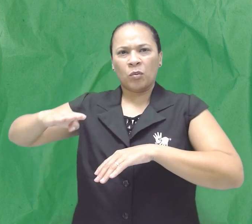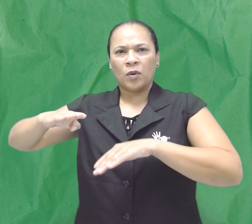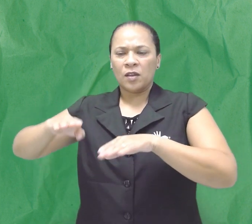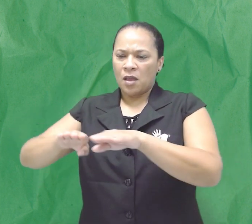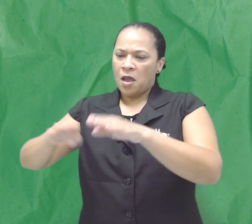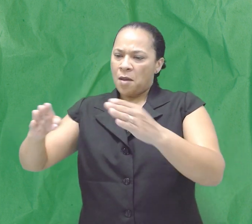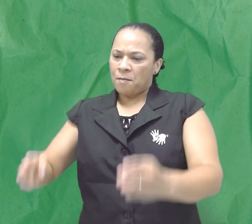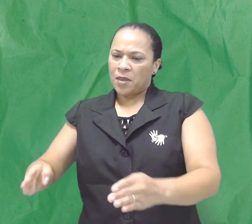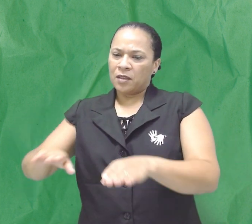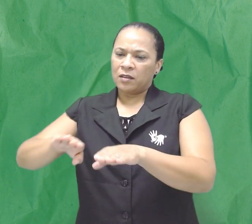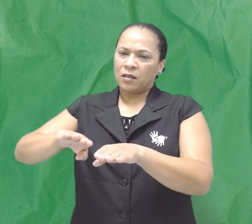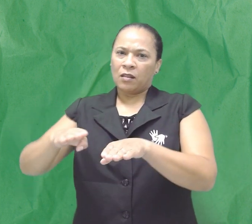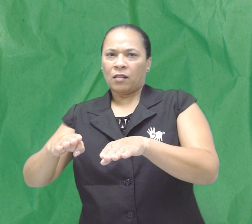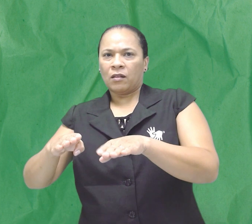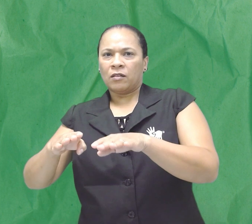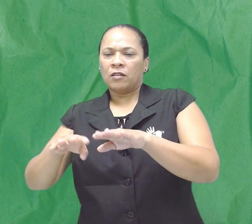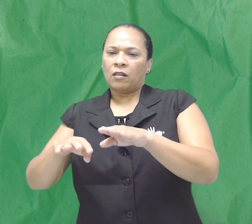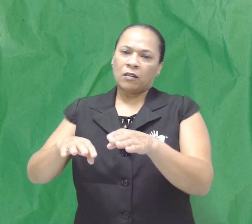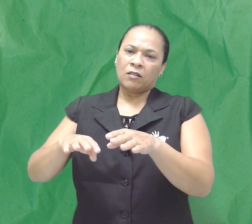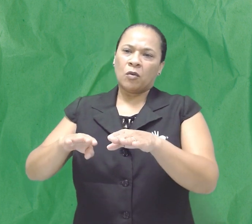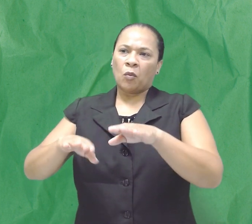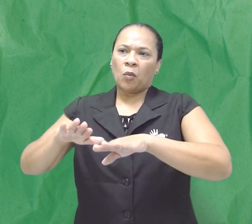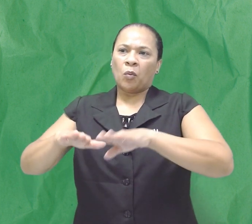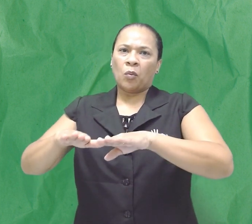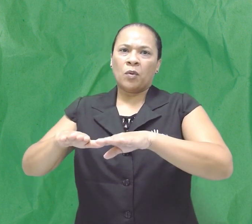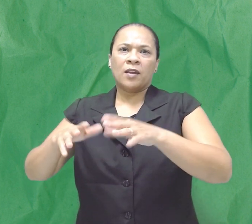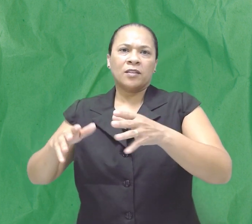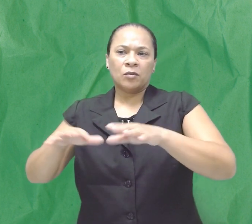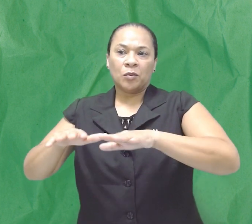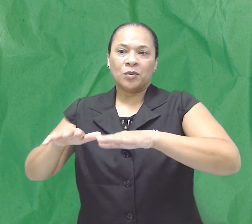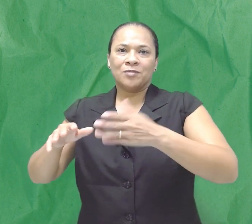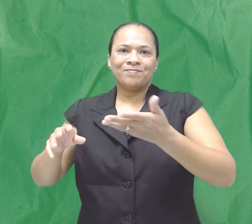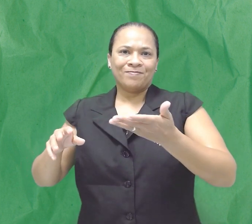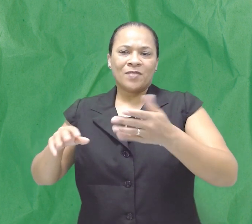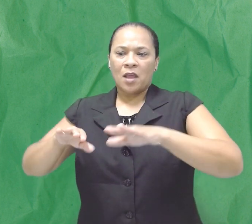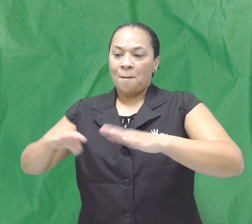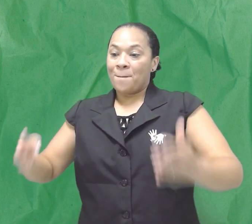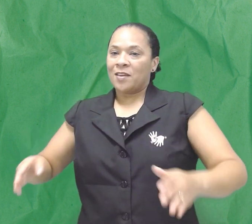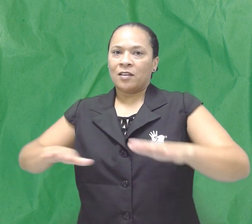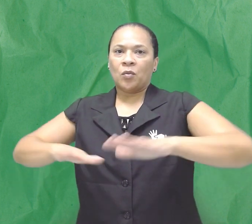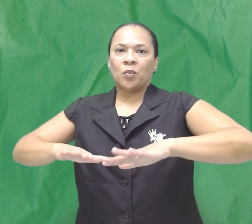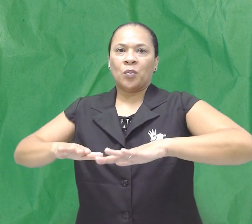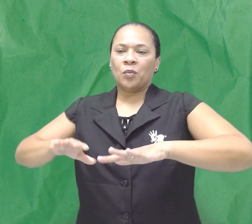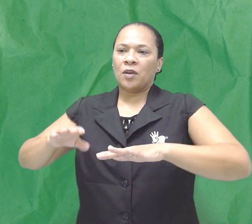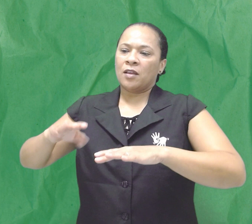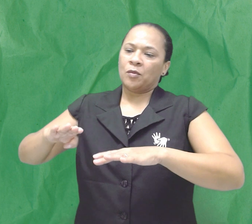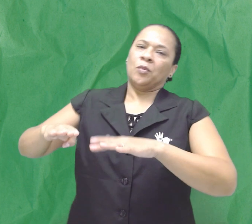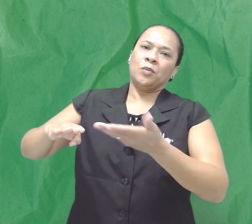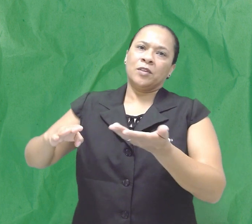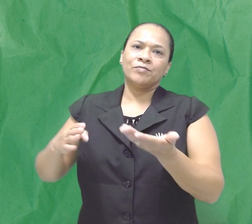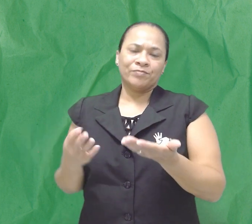está instalada, isso vai trazer erro para o valor da massa que é pesado, tá? Então, é por isso que